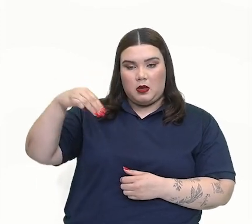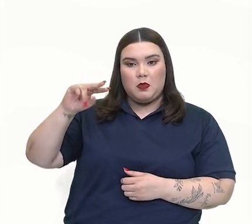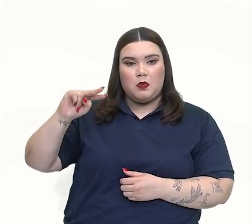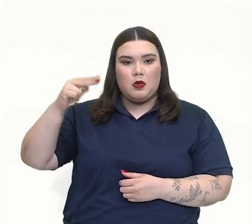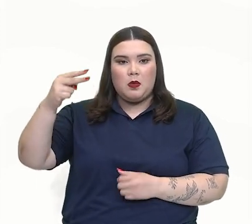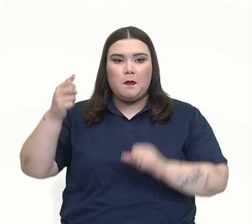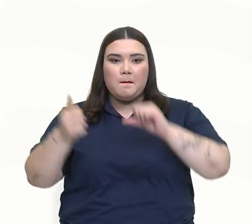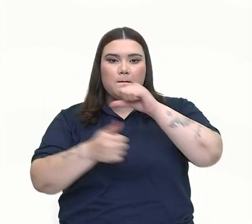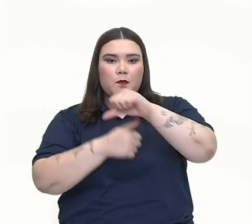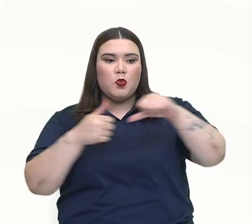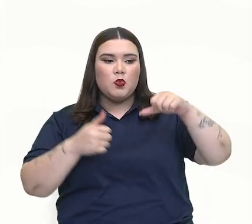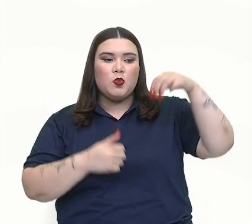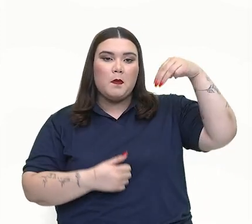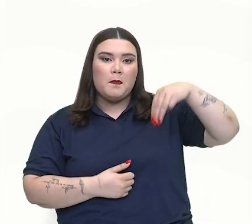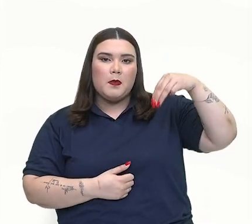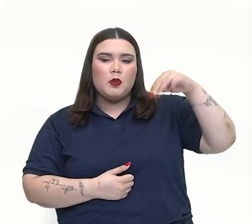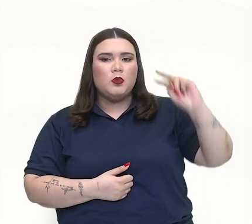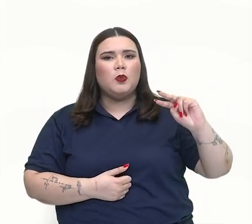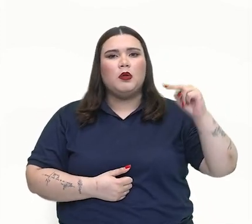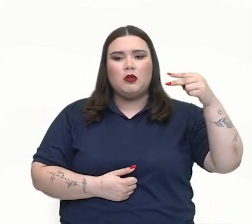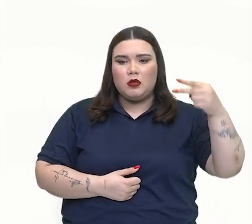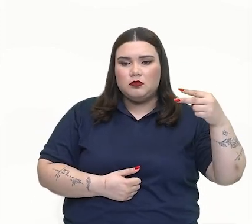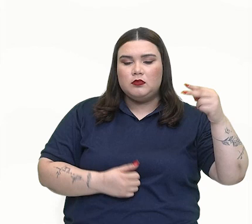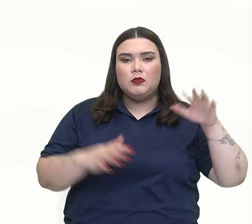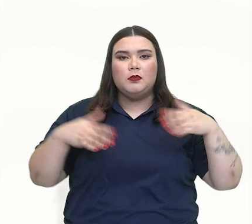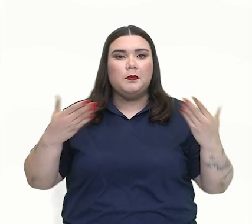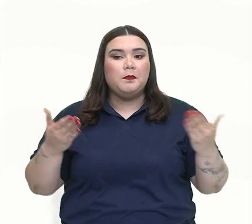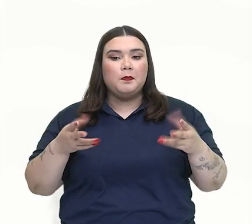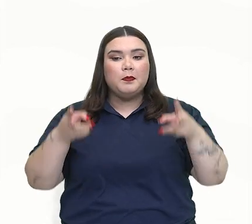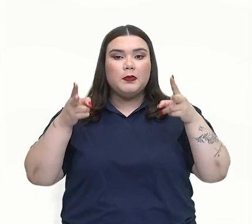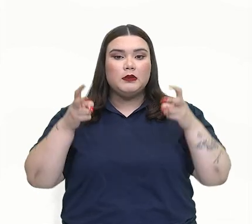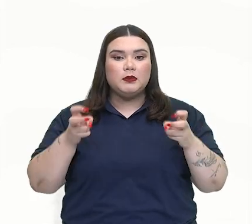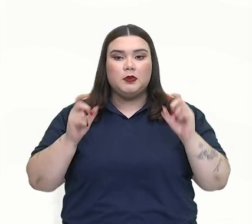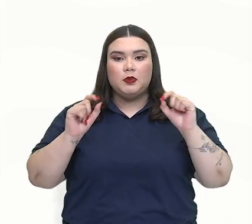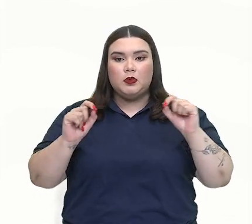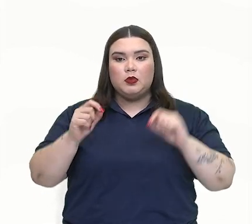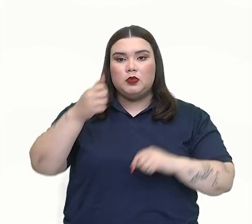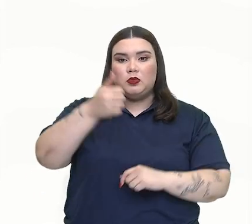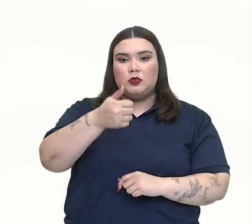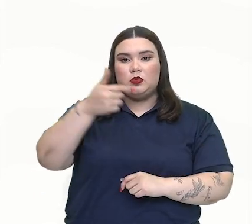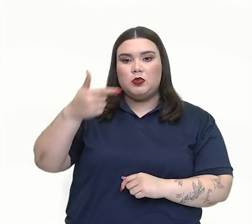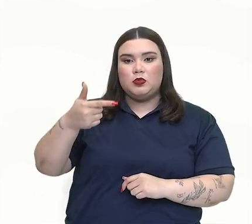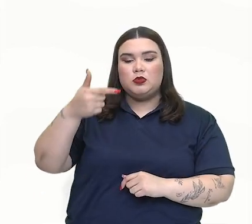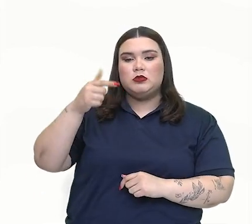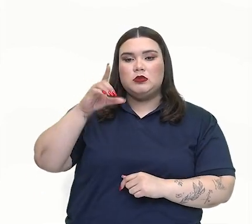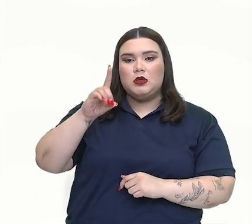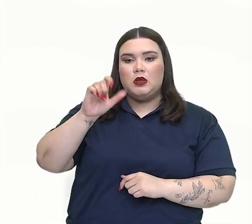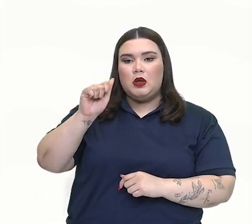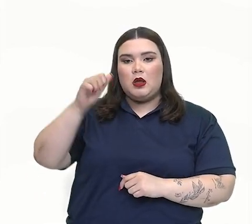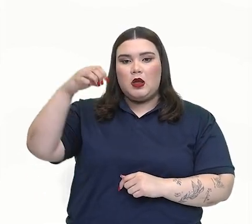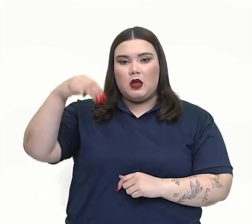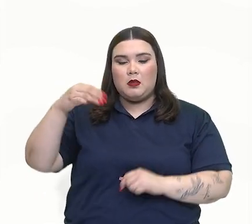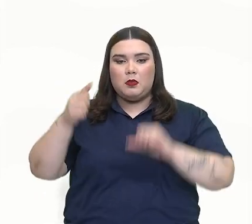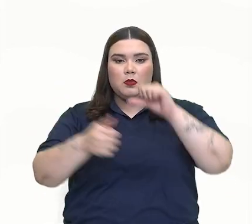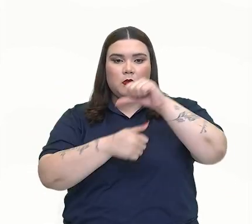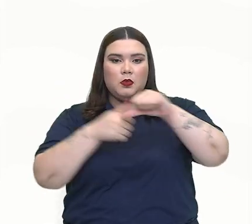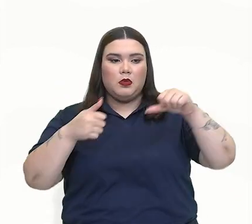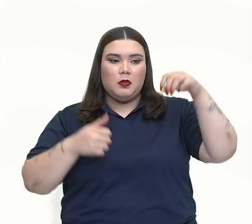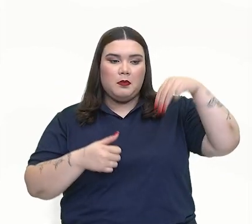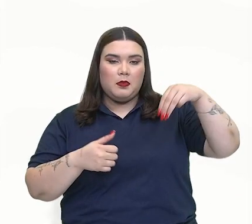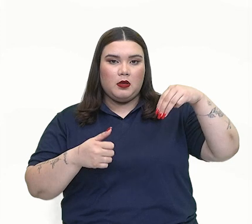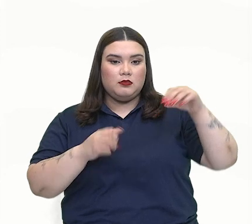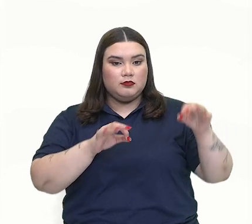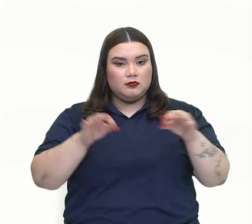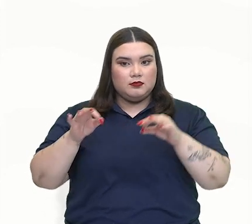para metros quadrados. Então vejam, 12 decâmetro para metro quadrado. Muito